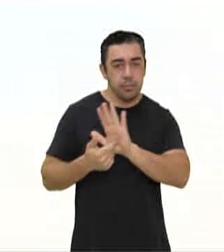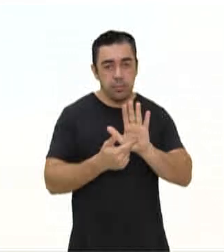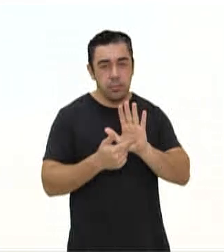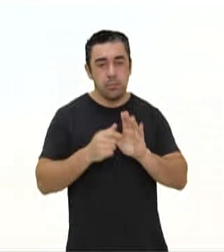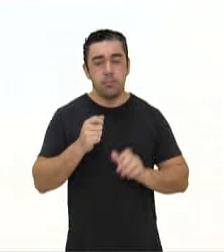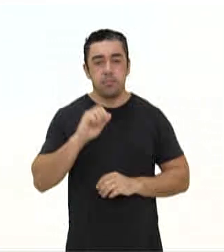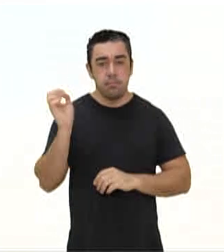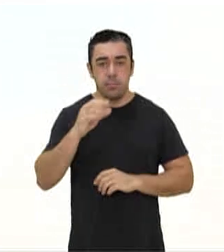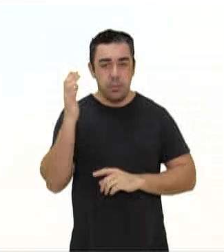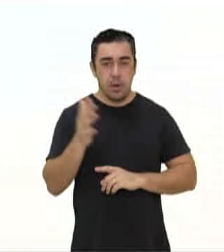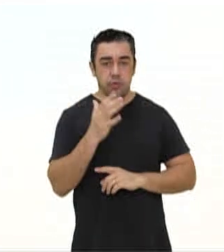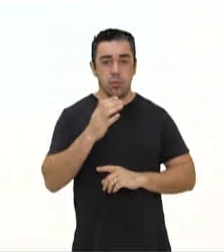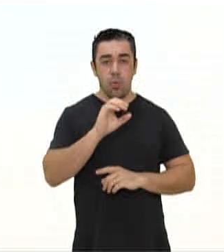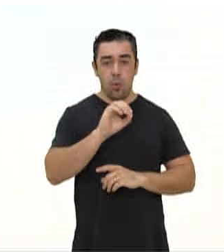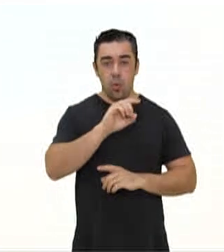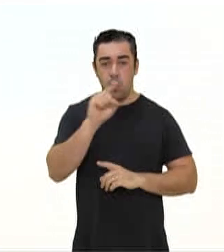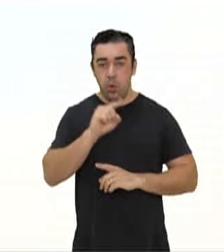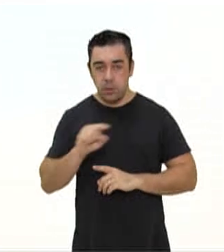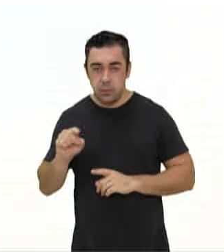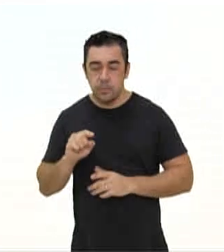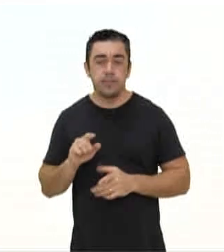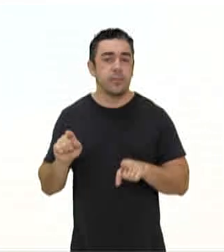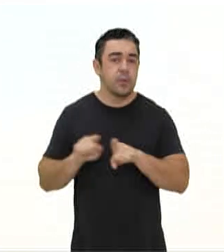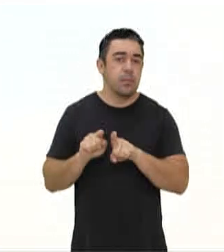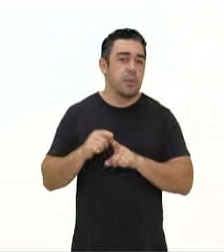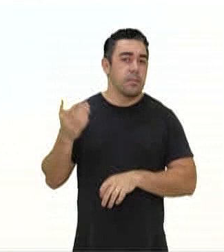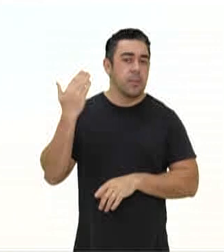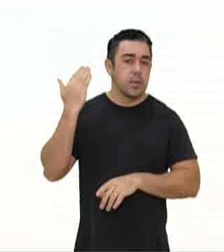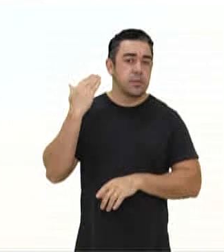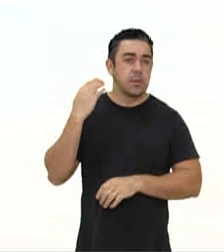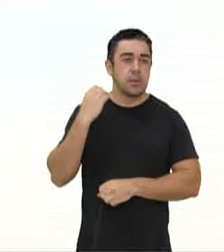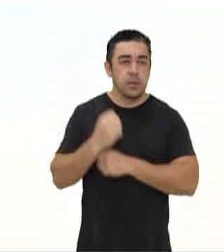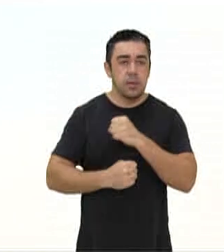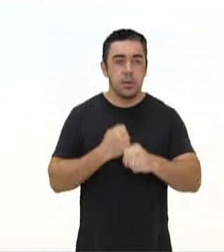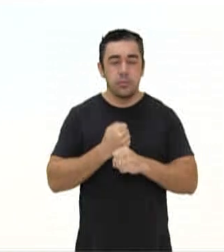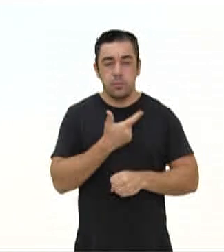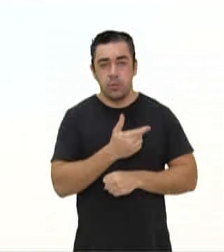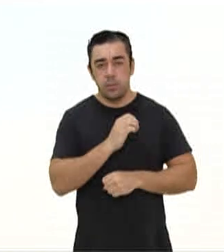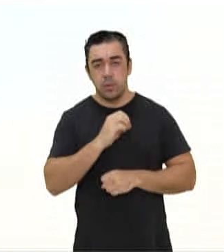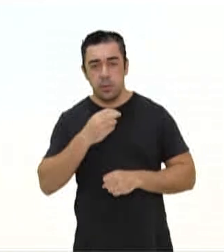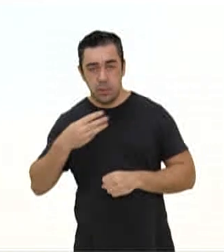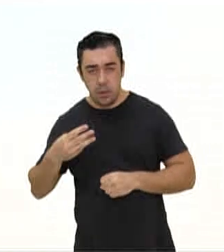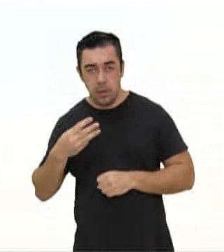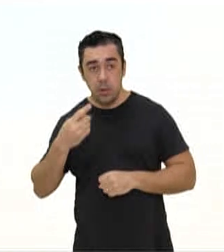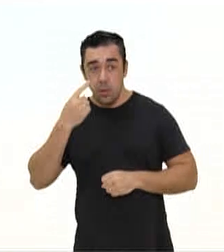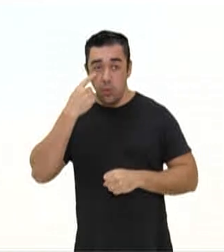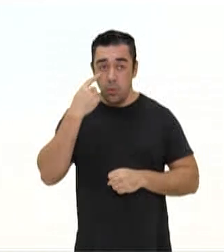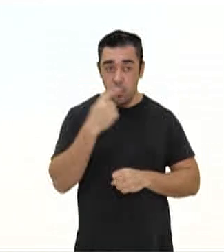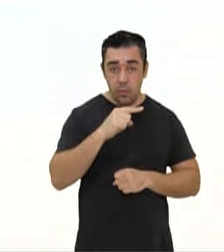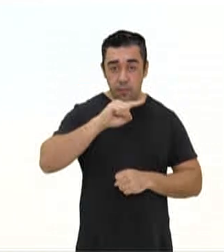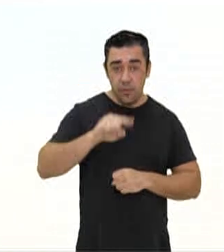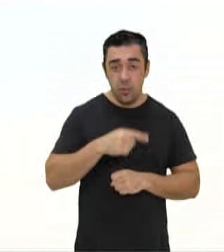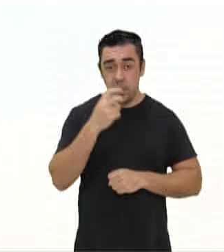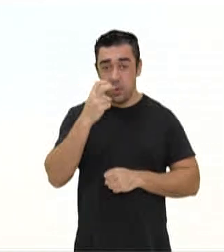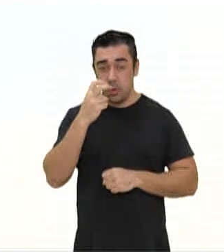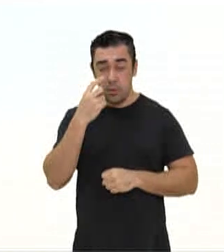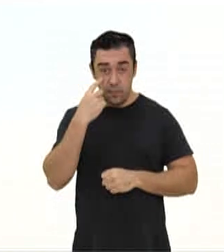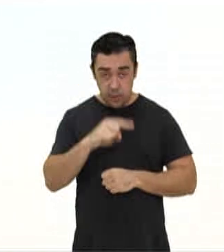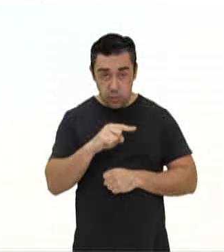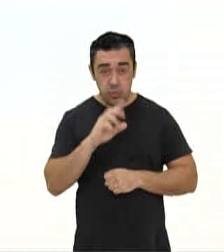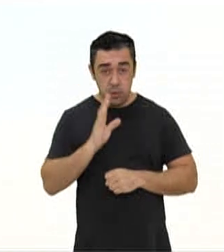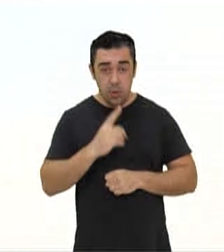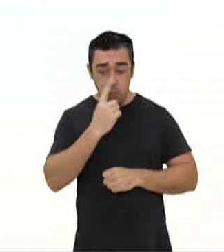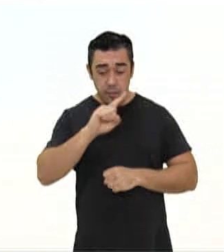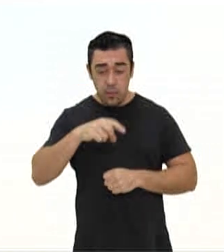Mágico de Oz é o mesmo lançado em 2003 e visto por 1,5 milhões.